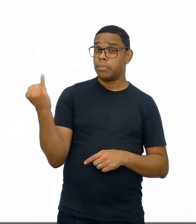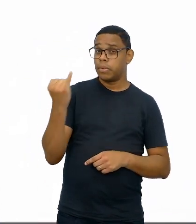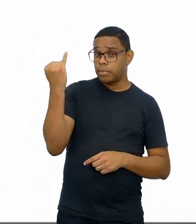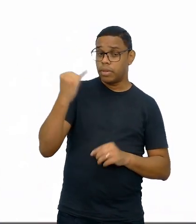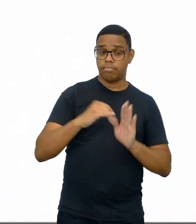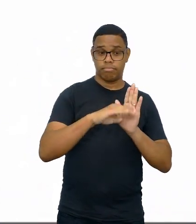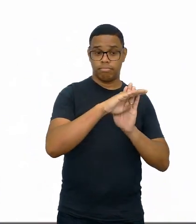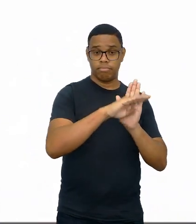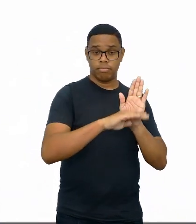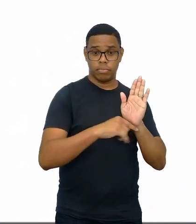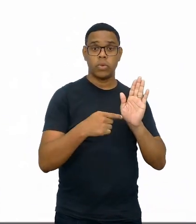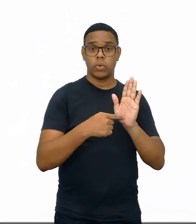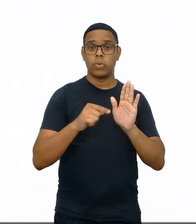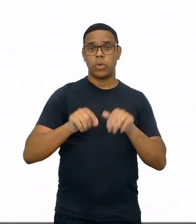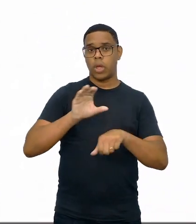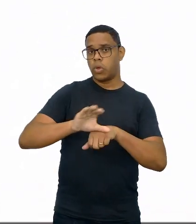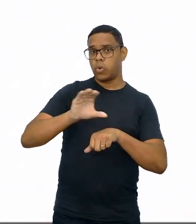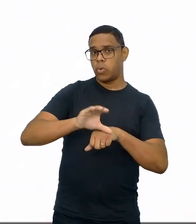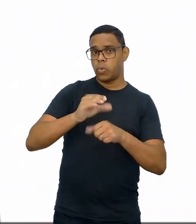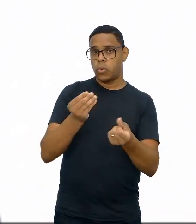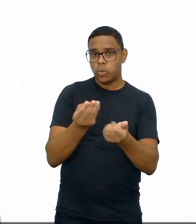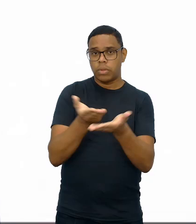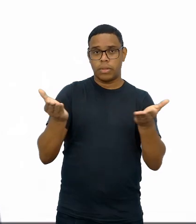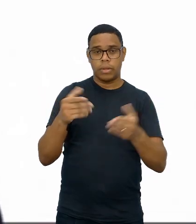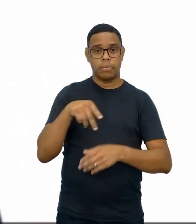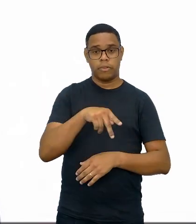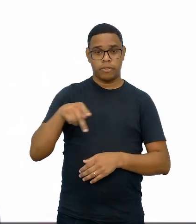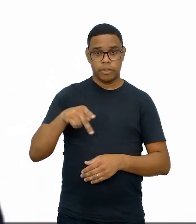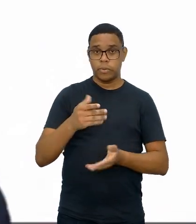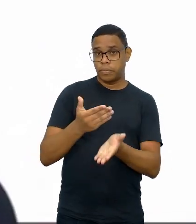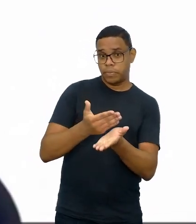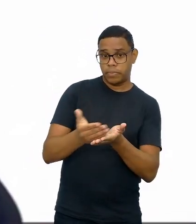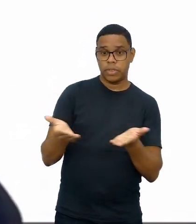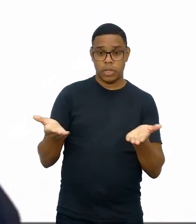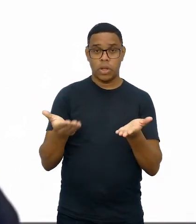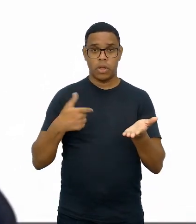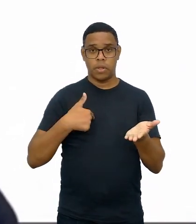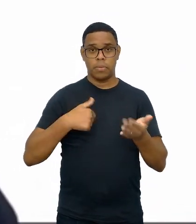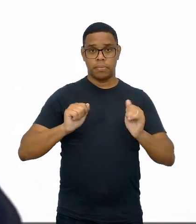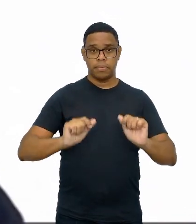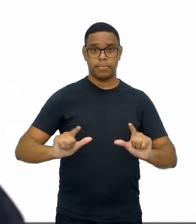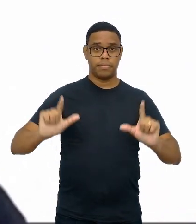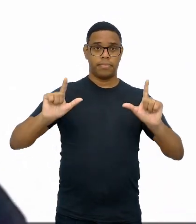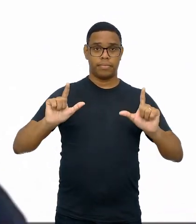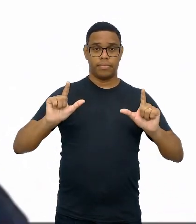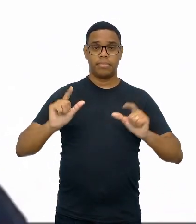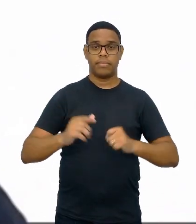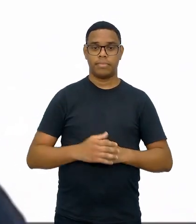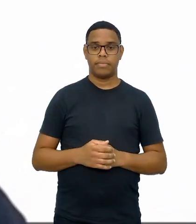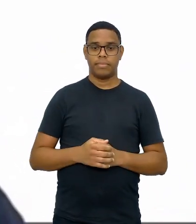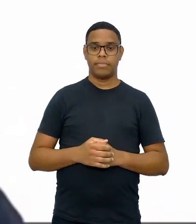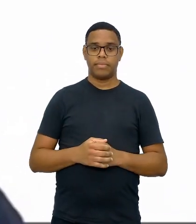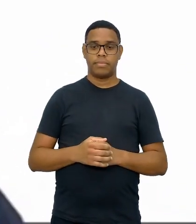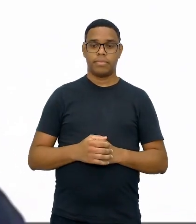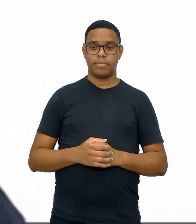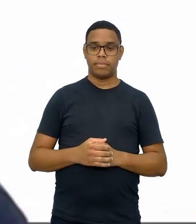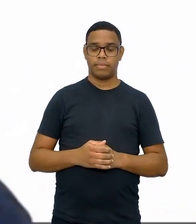desse programa é a formação de professores. Então, vamos lá, eu vou compartilhar com vocês o